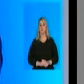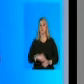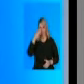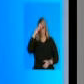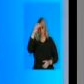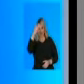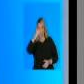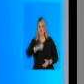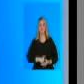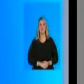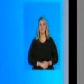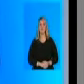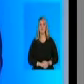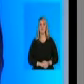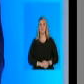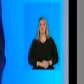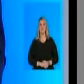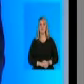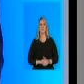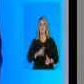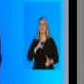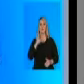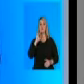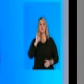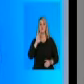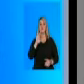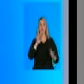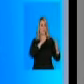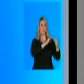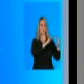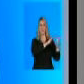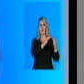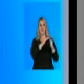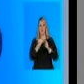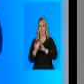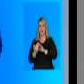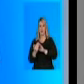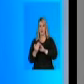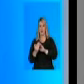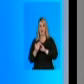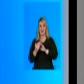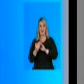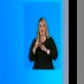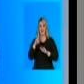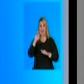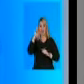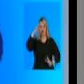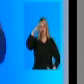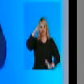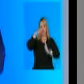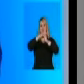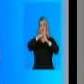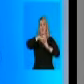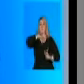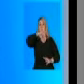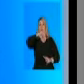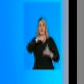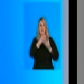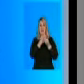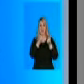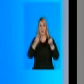Obrigado, Mariana. Vamos lá, Fábio, não é apenas nas regiões periféricas, não. O Rio de Janeiro é um recorde em termos de péssima qualidade